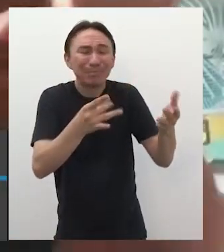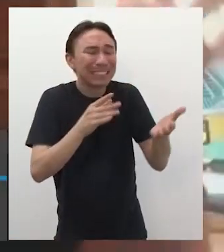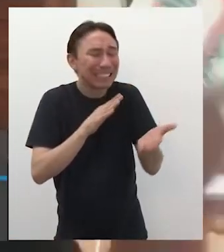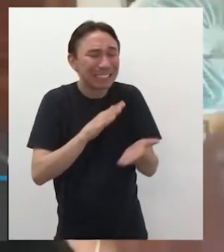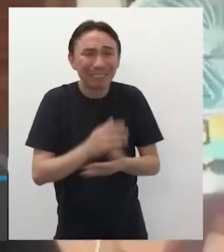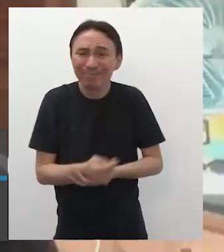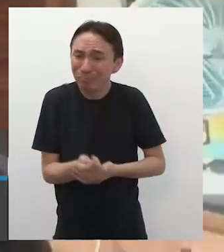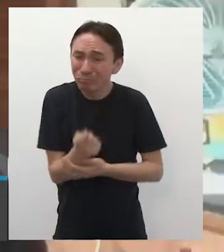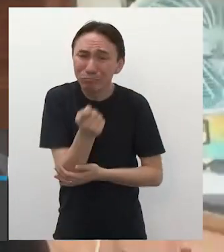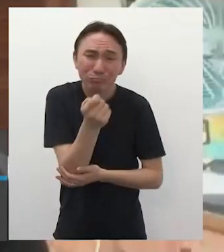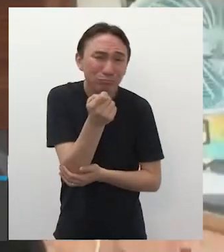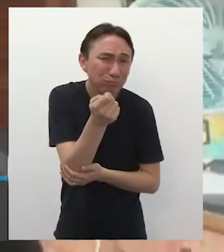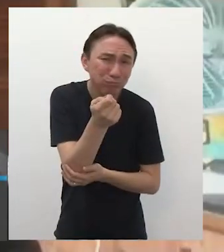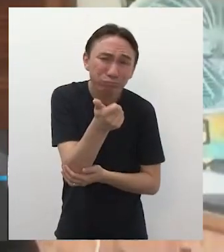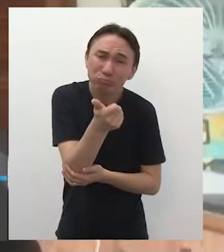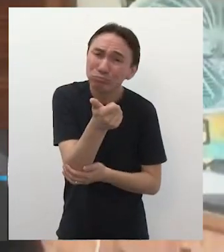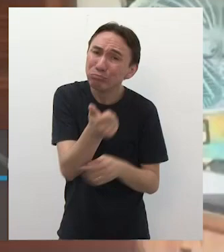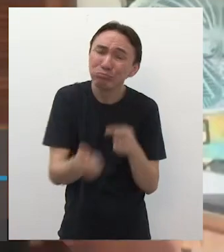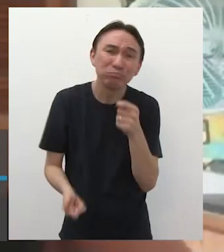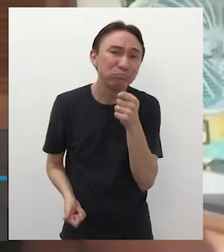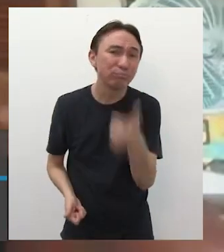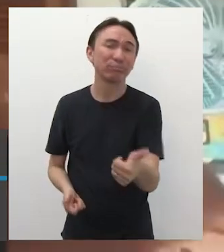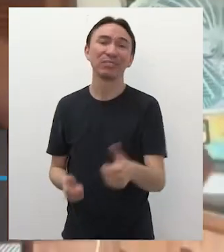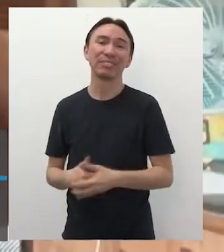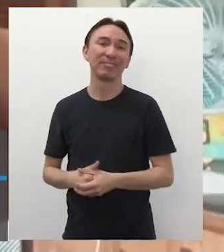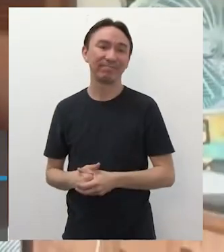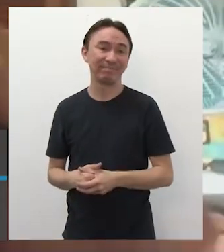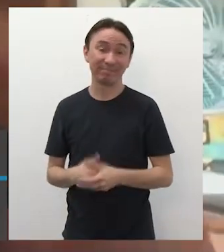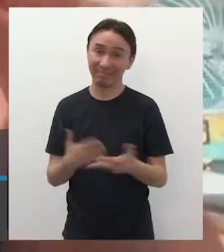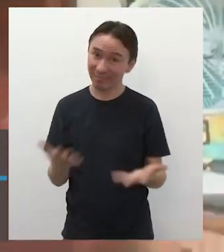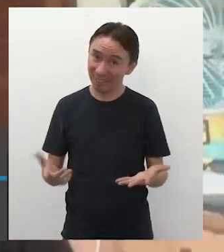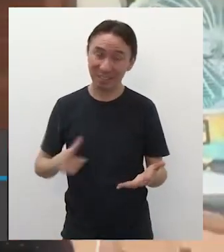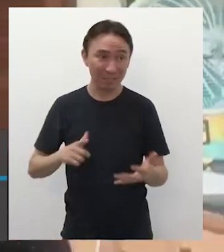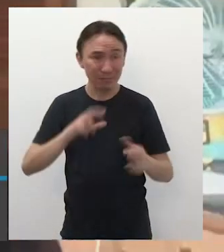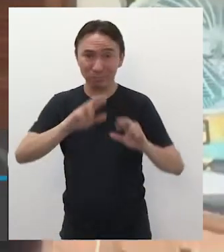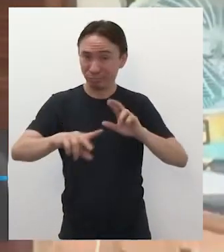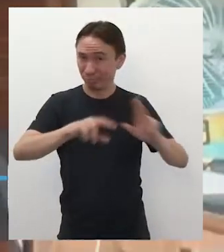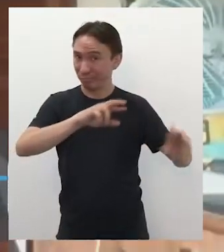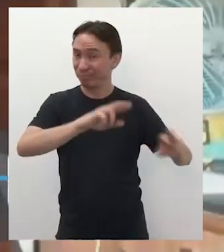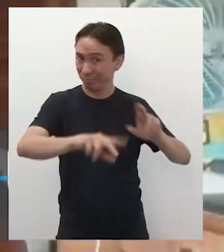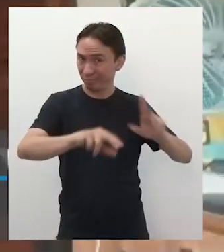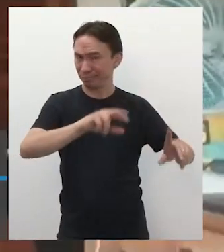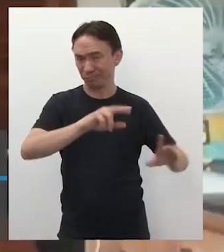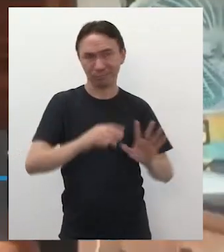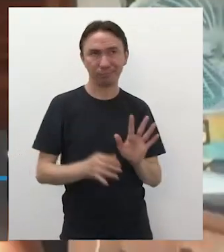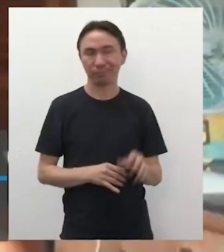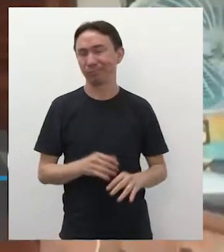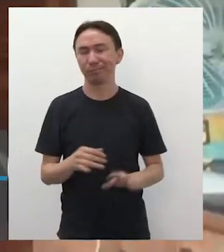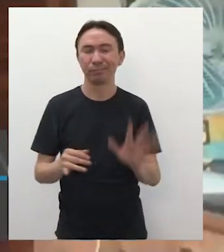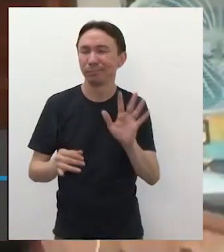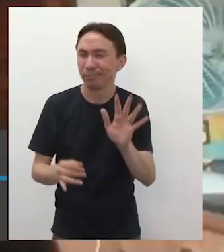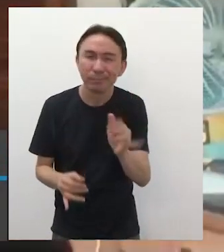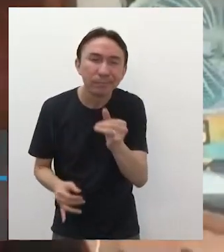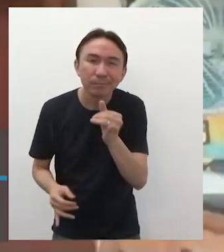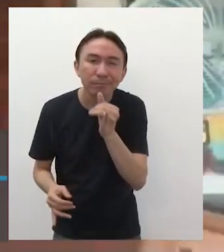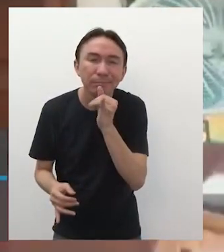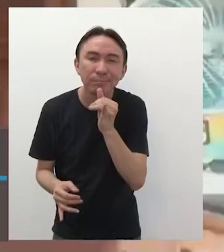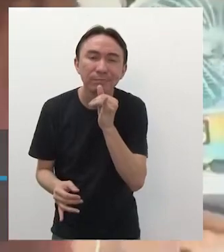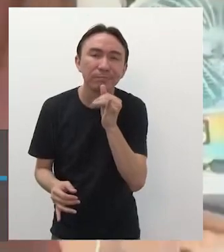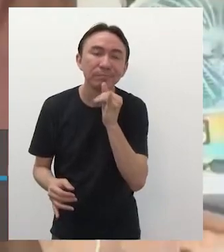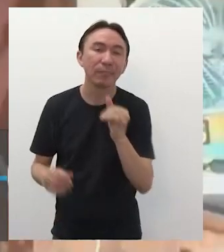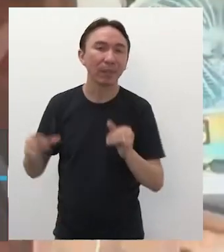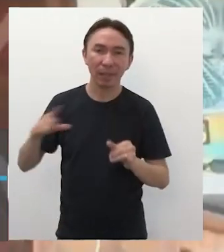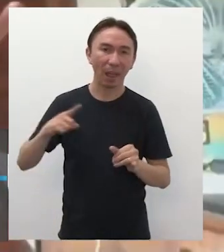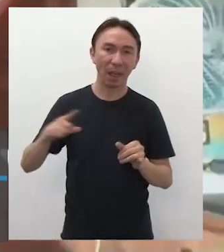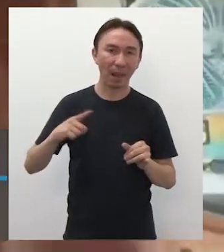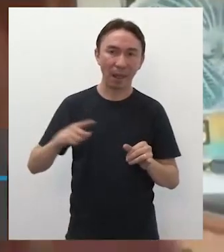em diversos programas de televisão, né? Então, por exemplo, vou dar um exemplo para vocês. Tem um programinha que eu adoro